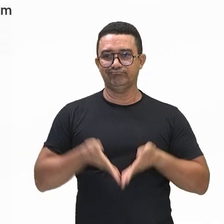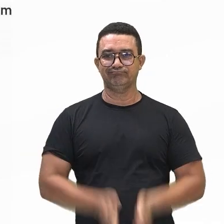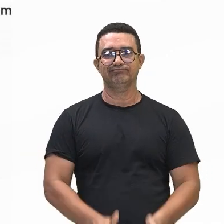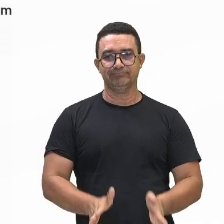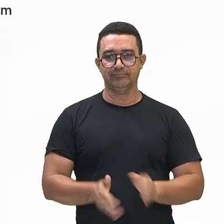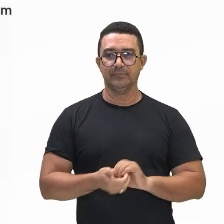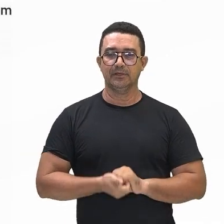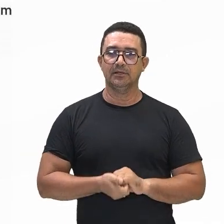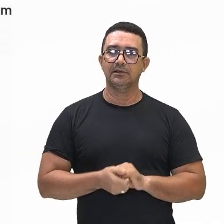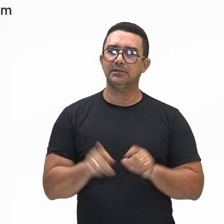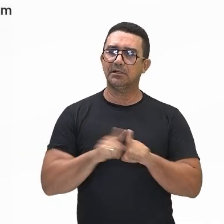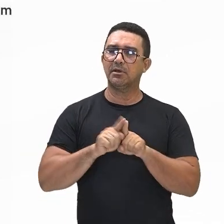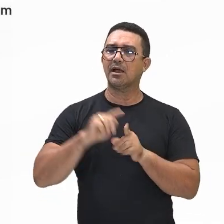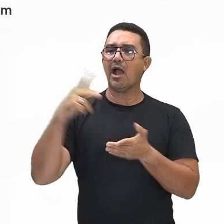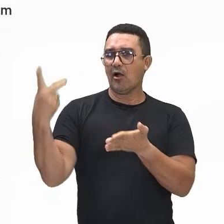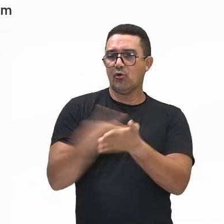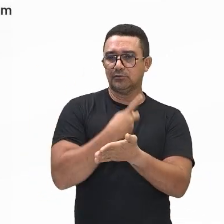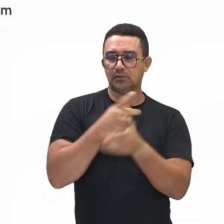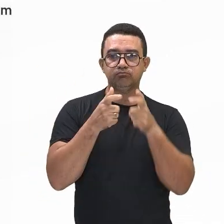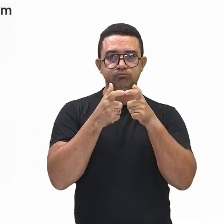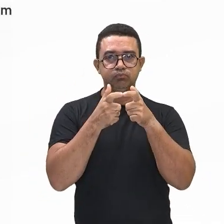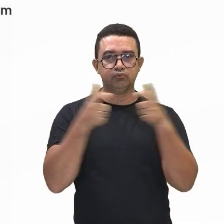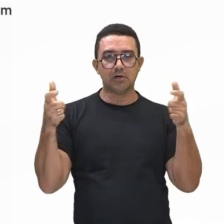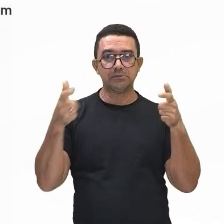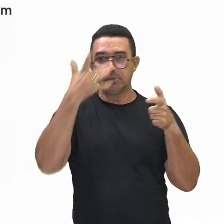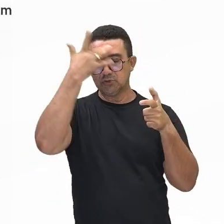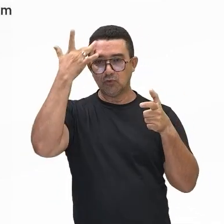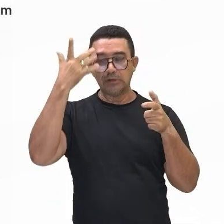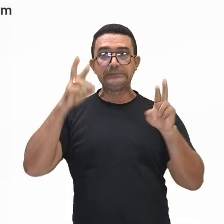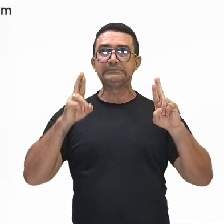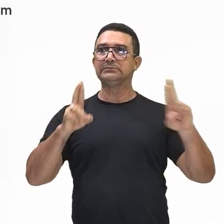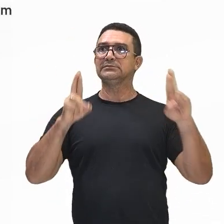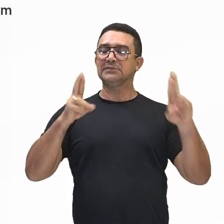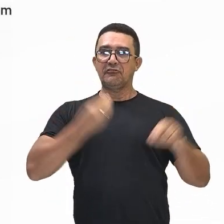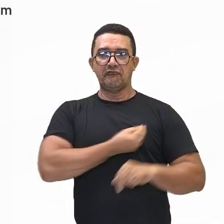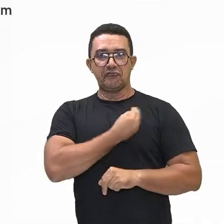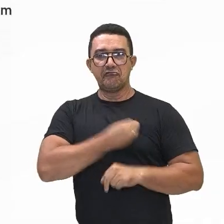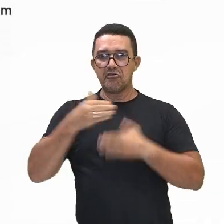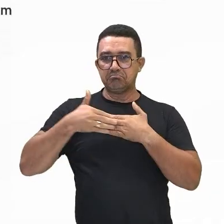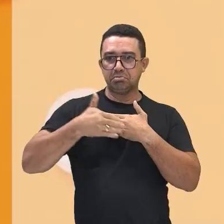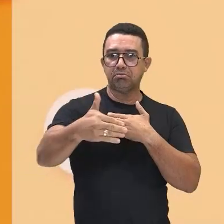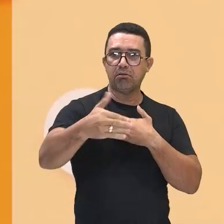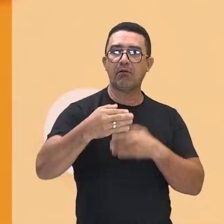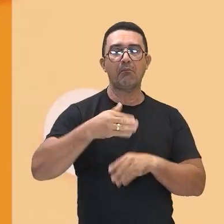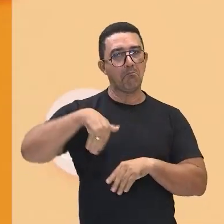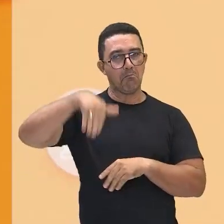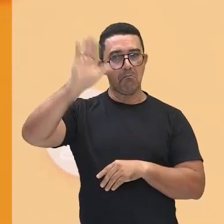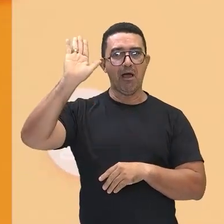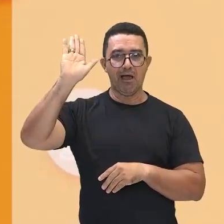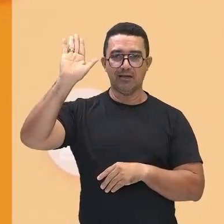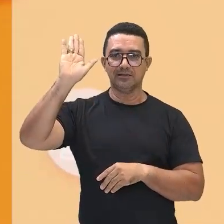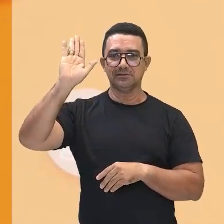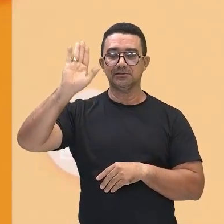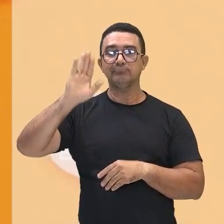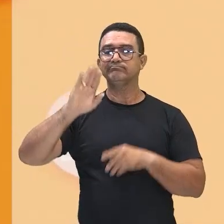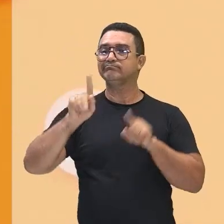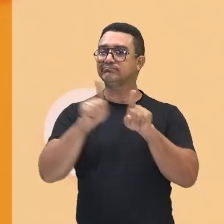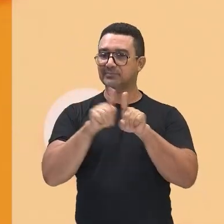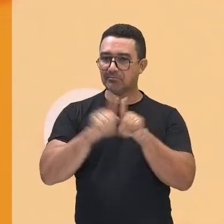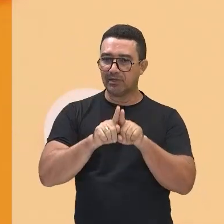está ocorrendo o quê? Um aumento na expectativa de vida. Então, isso significa que a parte da medicina